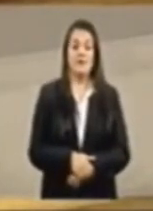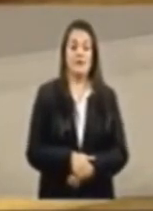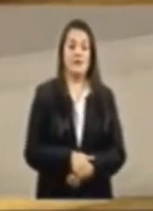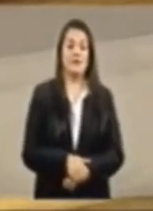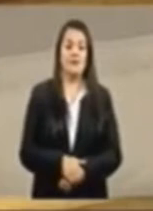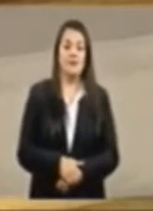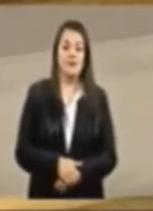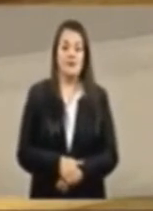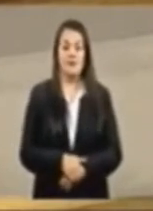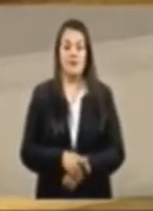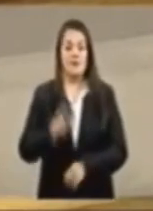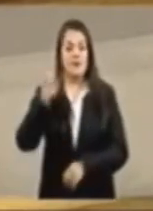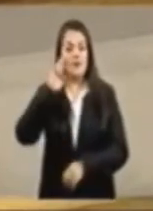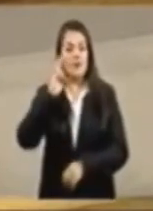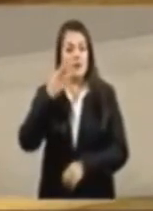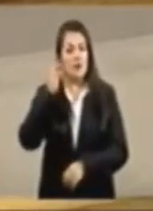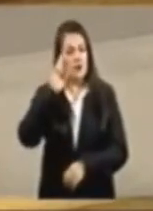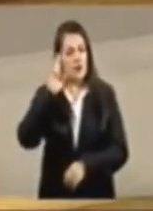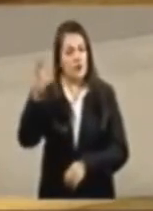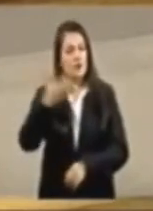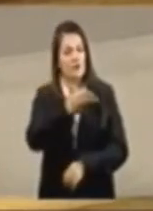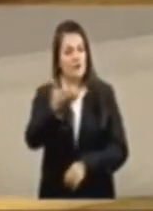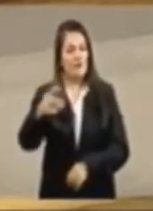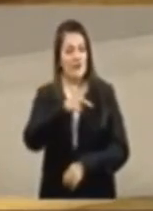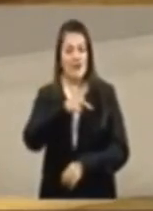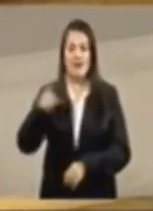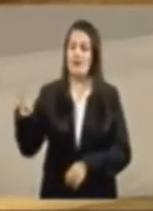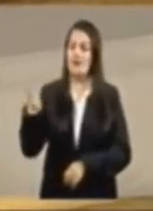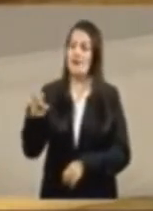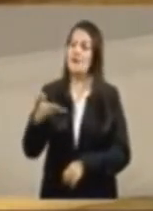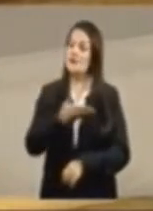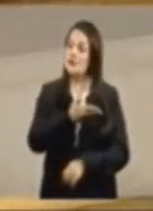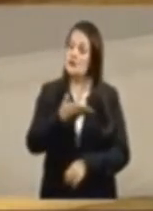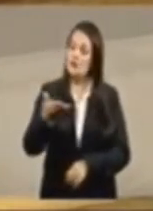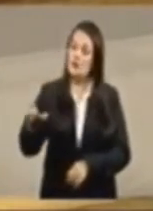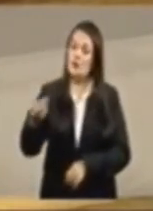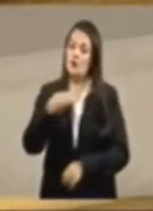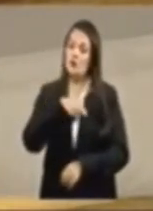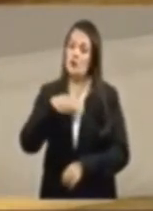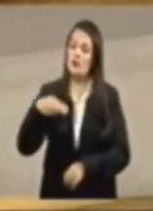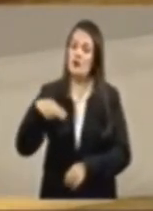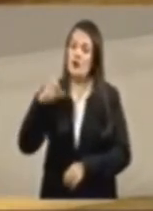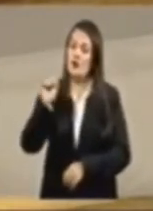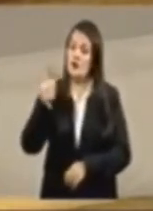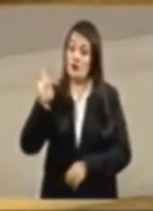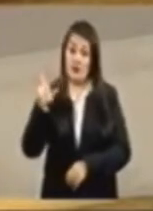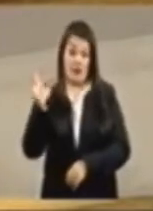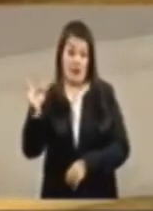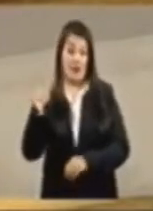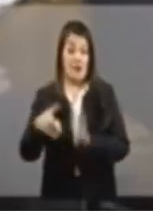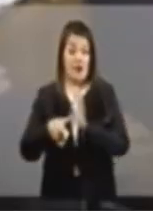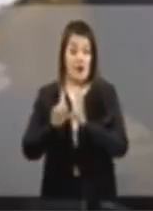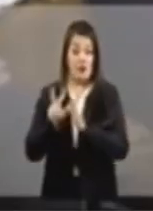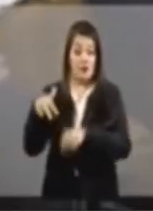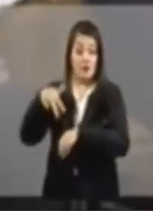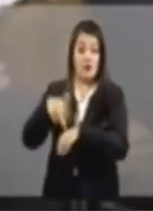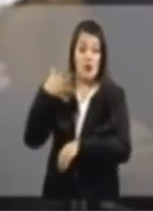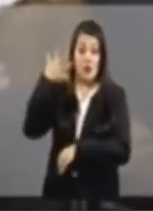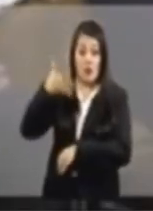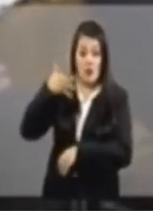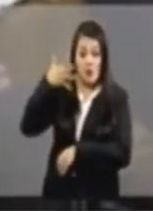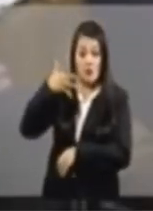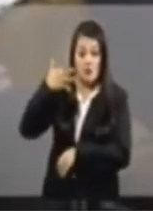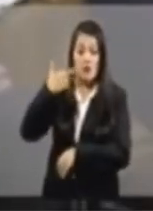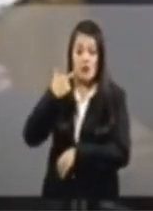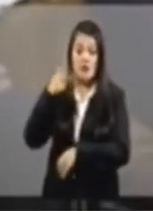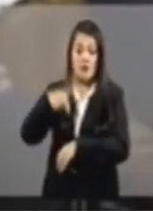o senhor presidente os ministros do supremo tribunal federal acho que comecei essa fala é preciso ressaltar que